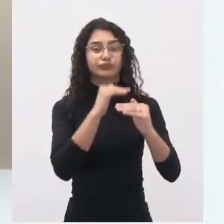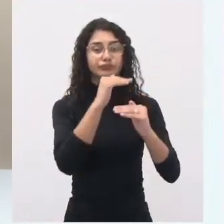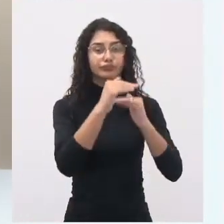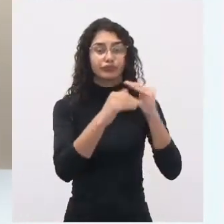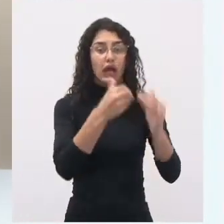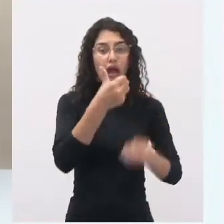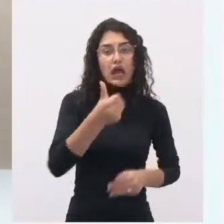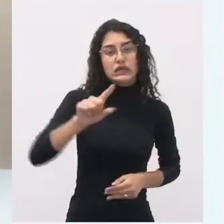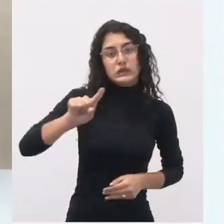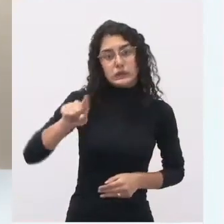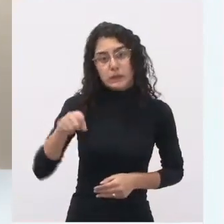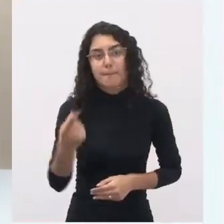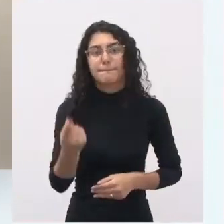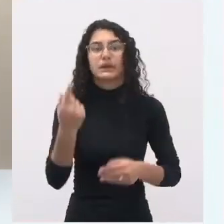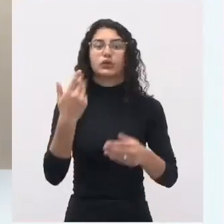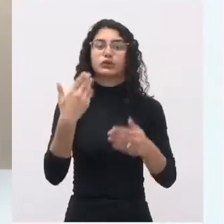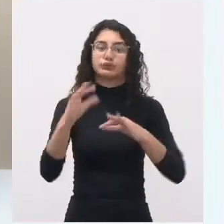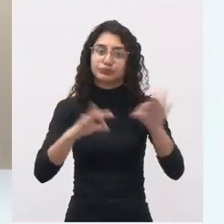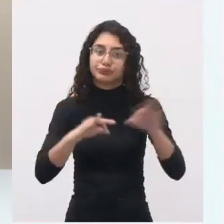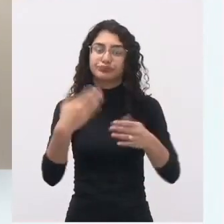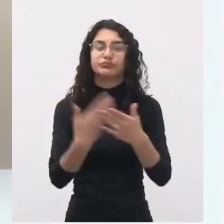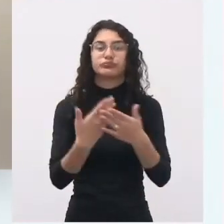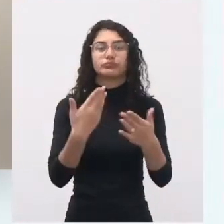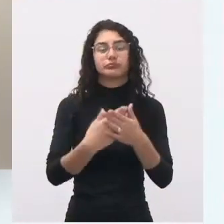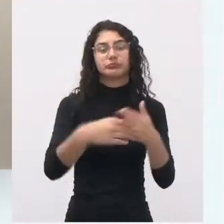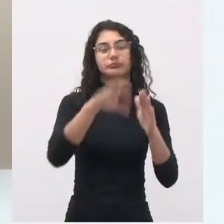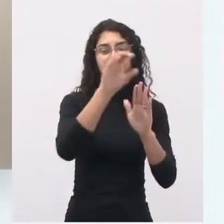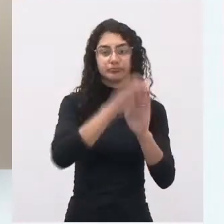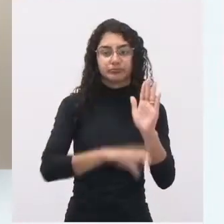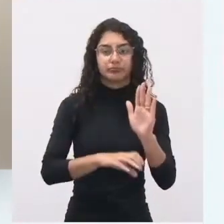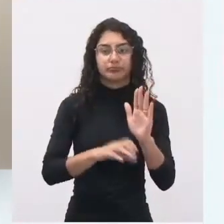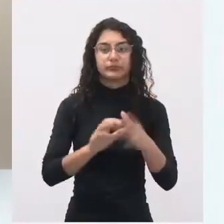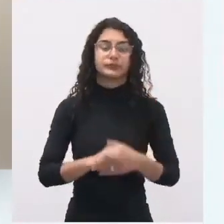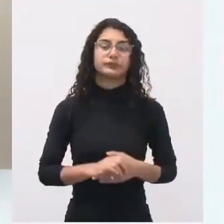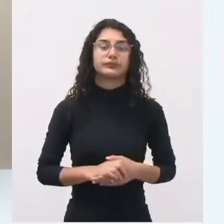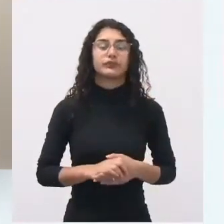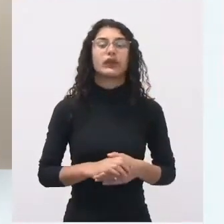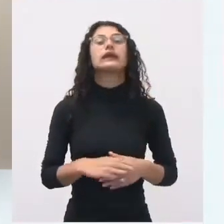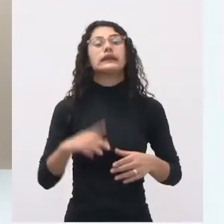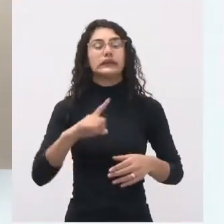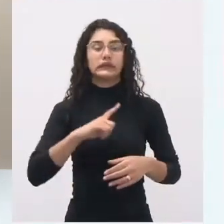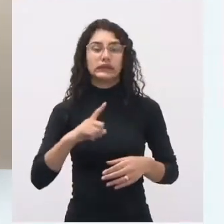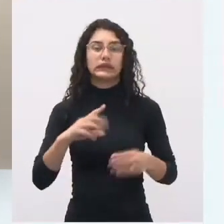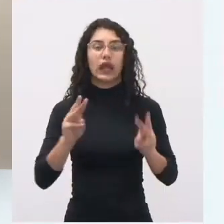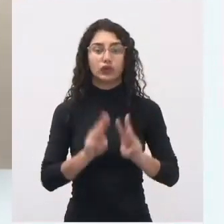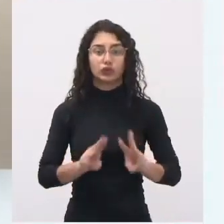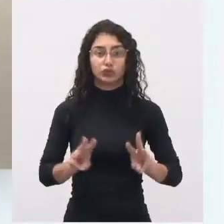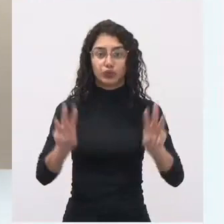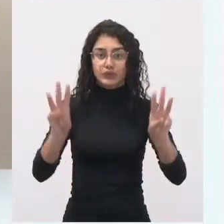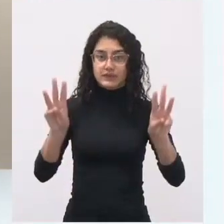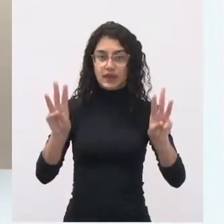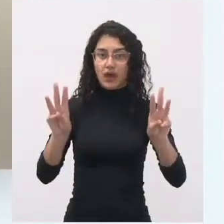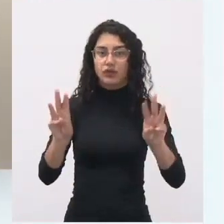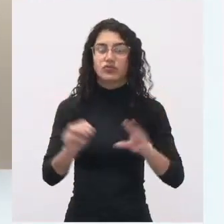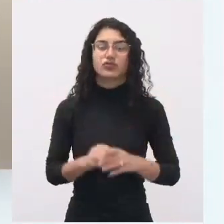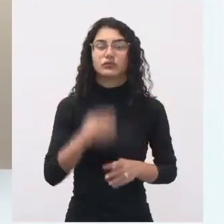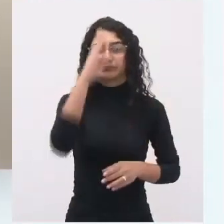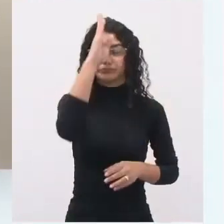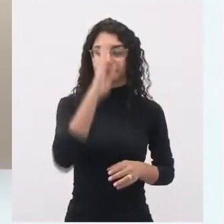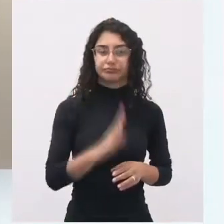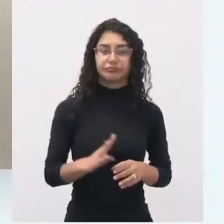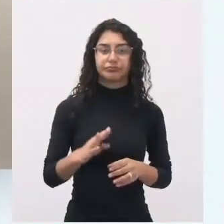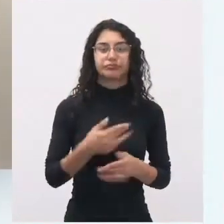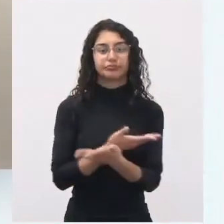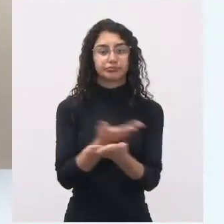alinhados à Base Nacional Comum Curricular, lá pela Nova Escola, que estão disponíveis no site e podem ser acessados gratuitamente por quem quiser,